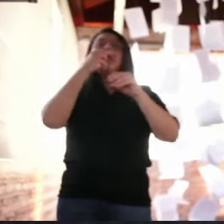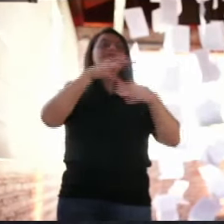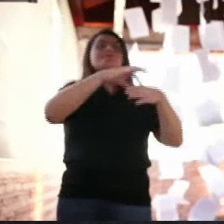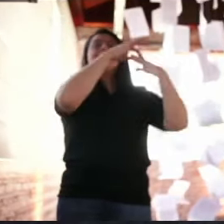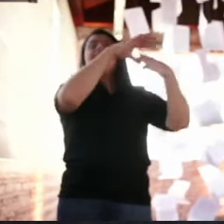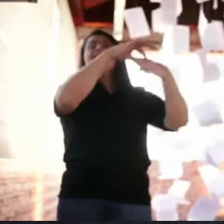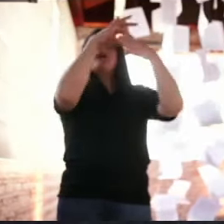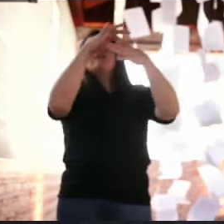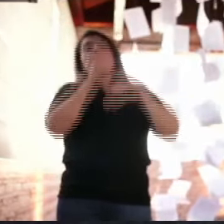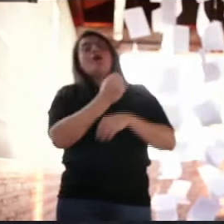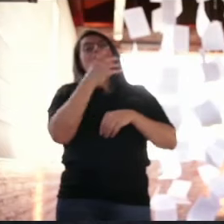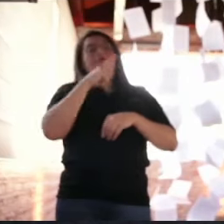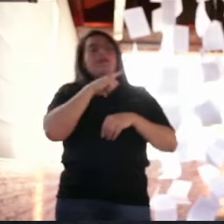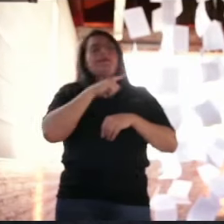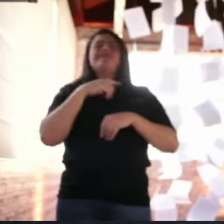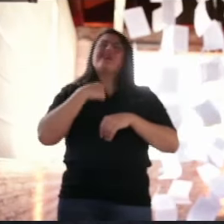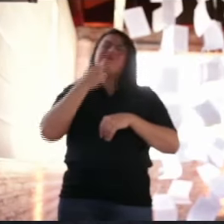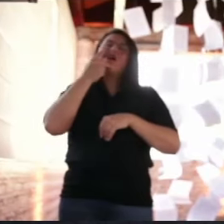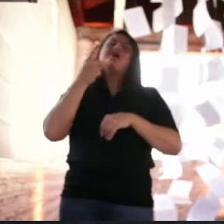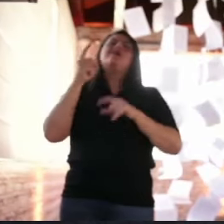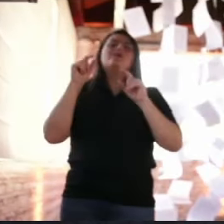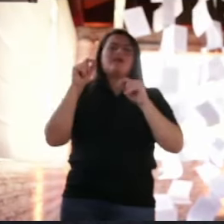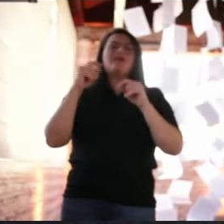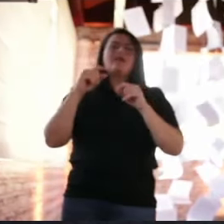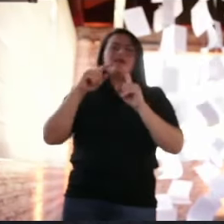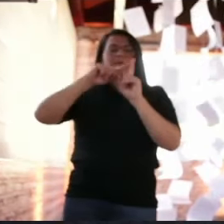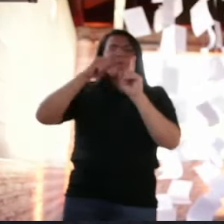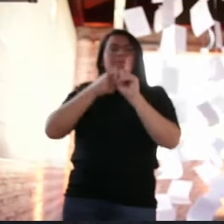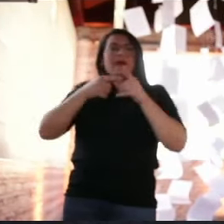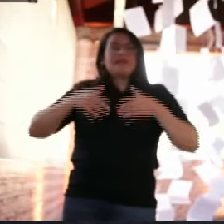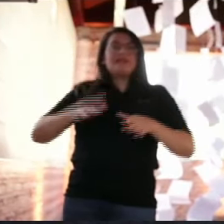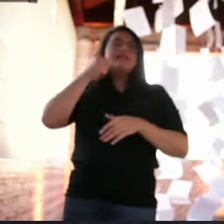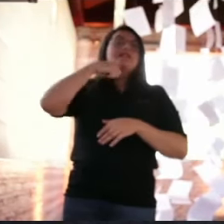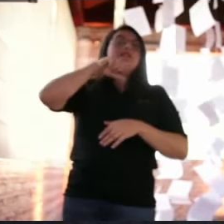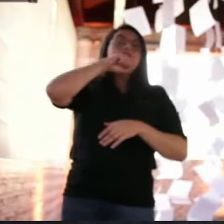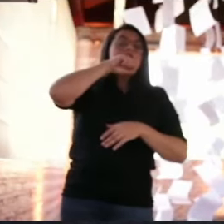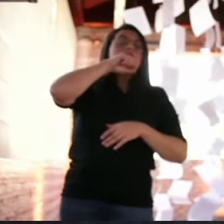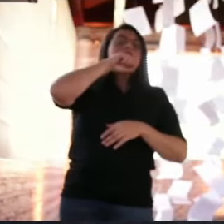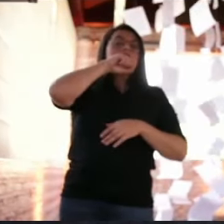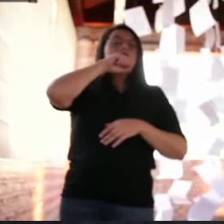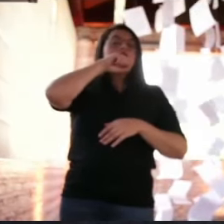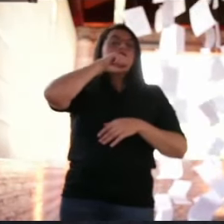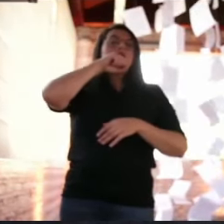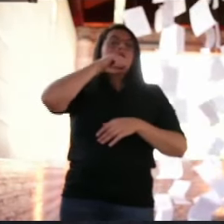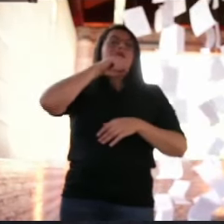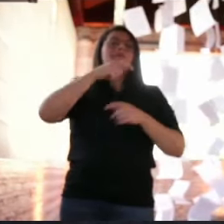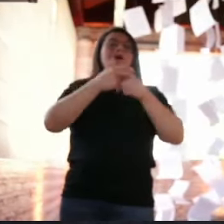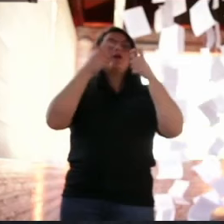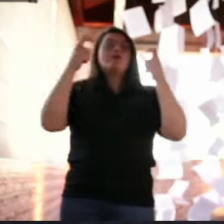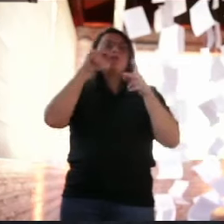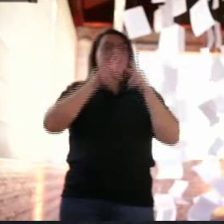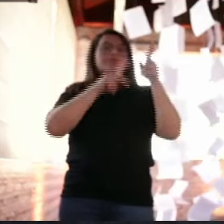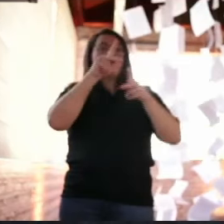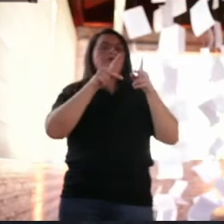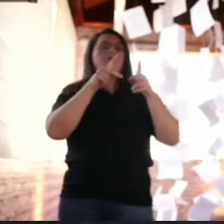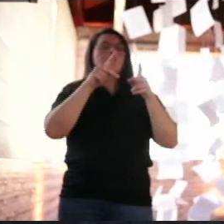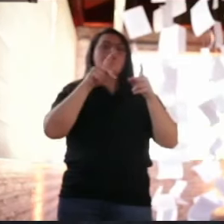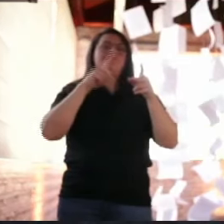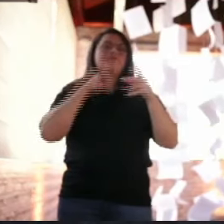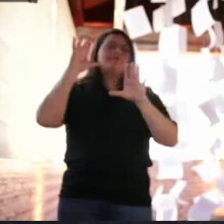que hoje a maternidade de grande parte da nossa população está em Zona de